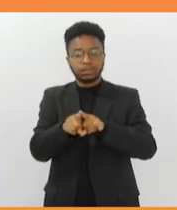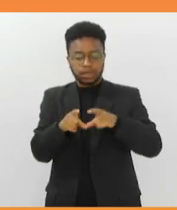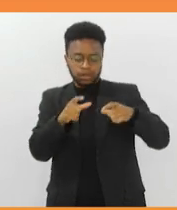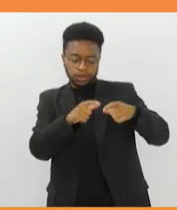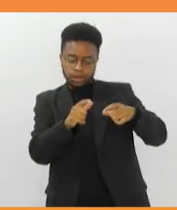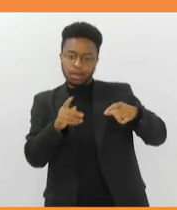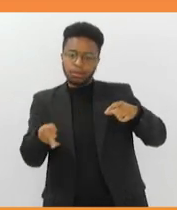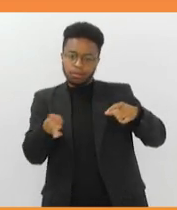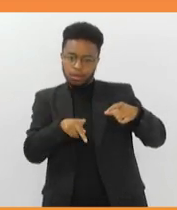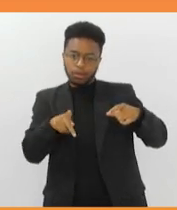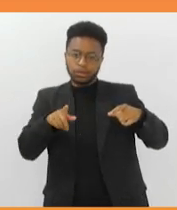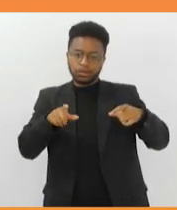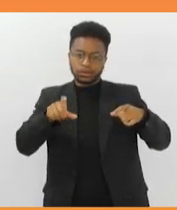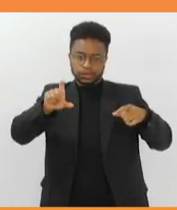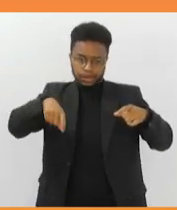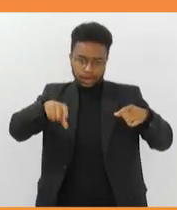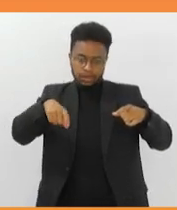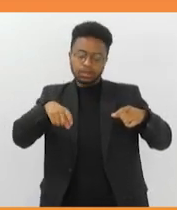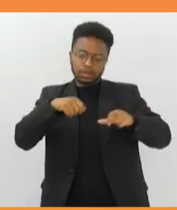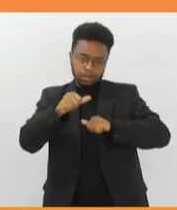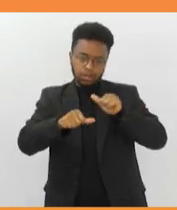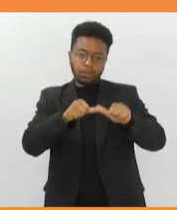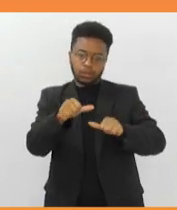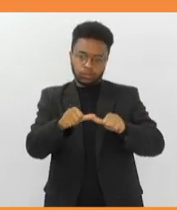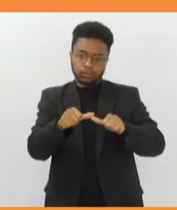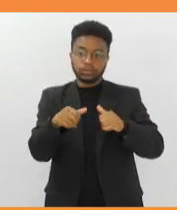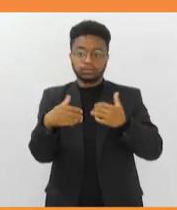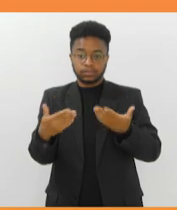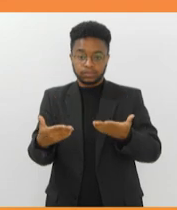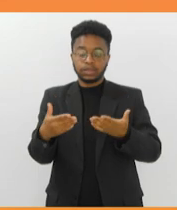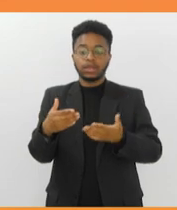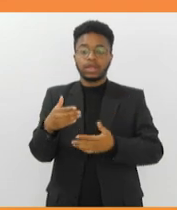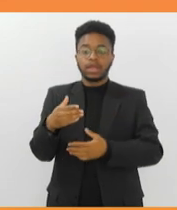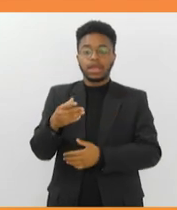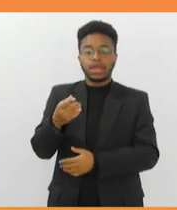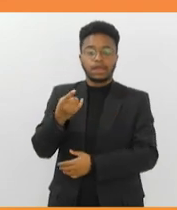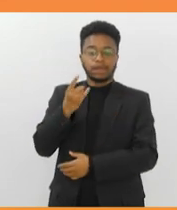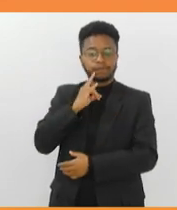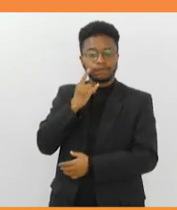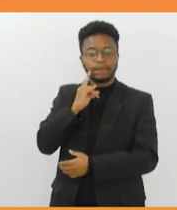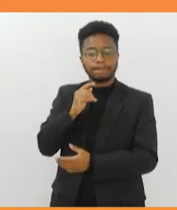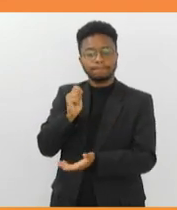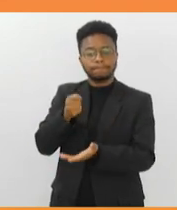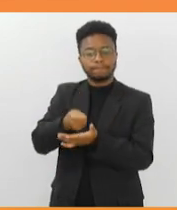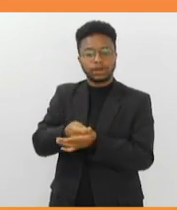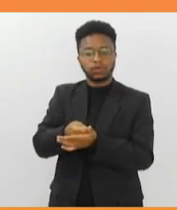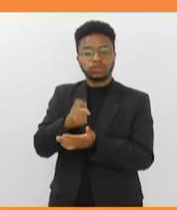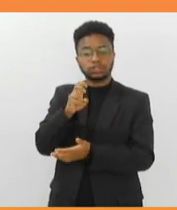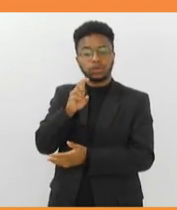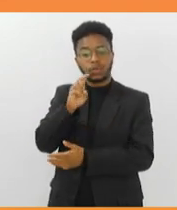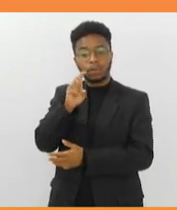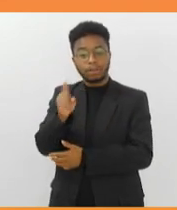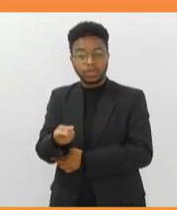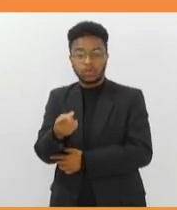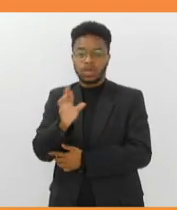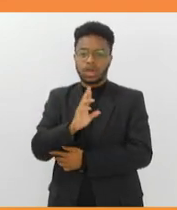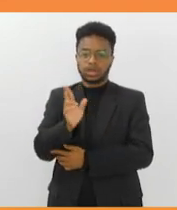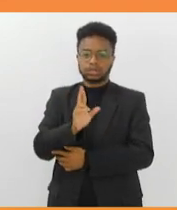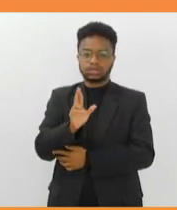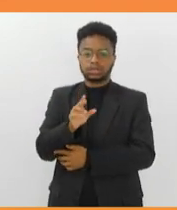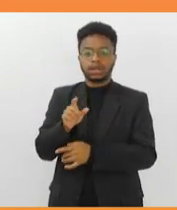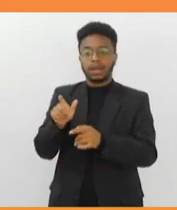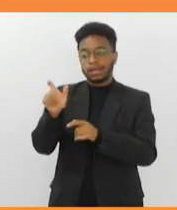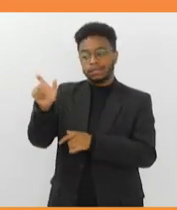de crédito ainda estava adulterada. Então, uma caipirinha que valeu cerca de 5 mil reais. E ele percebeu que